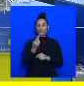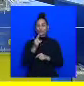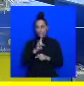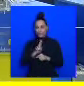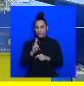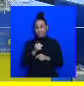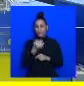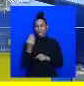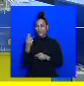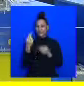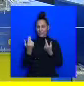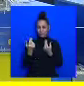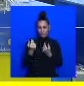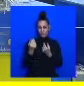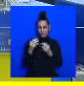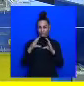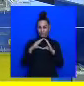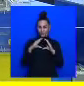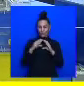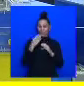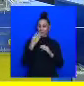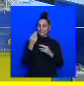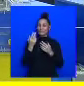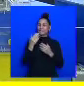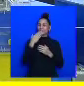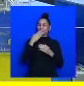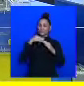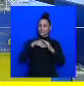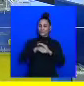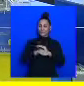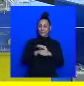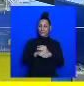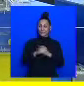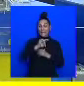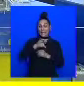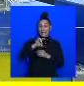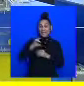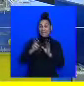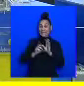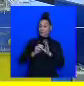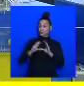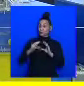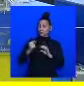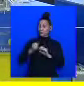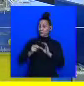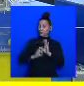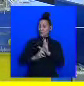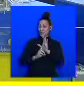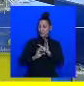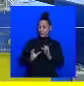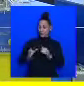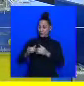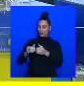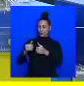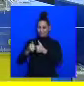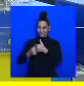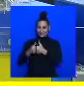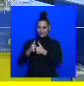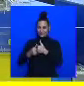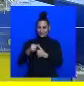seja, o mesmo universo de números da Time Mania, sendo que cada número corresponde a um time de